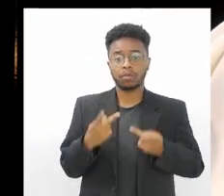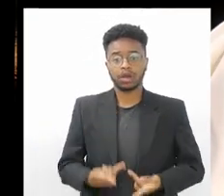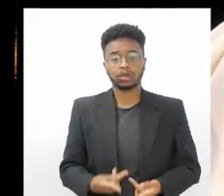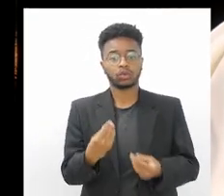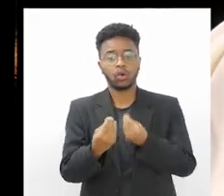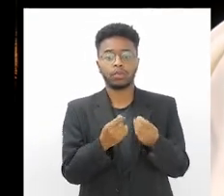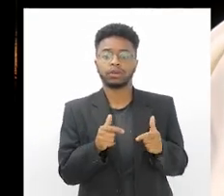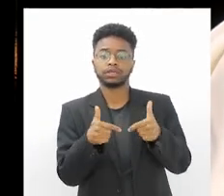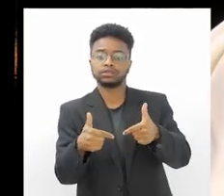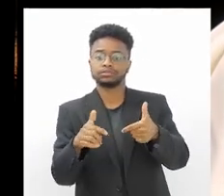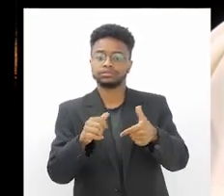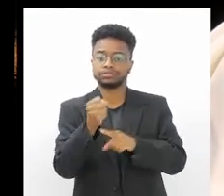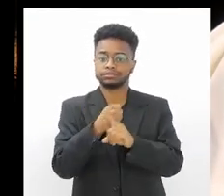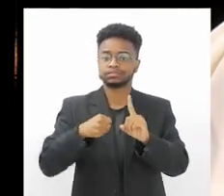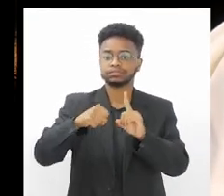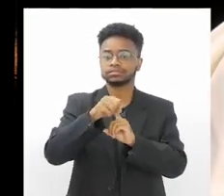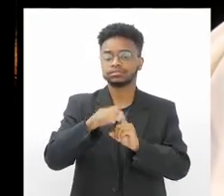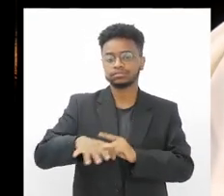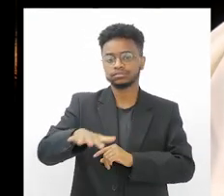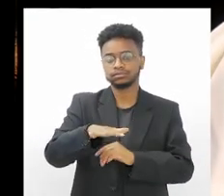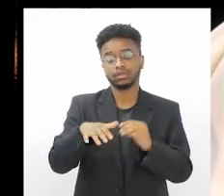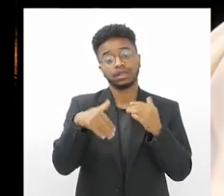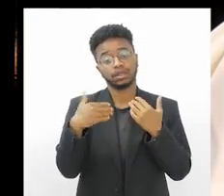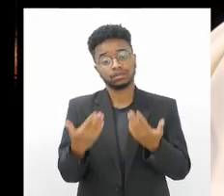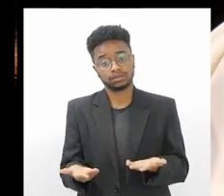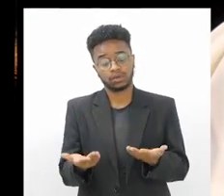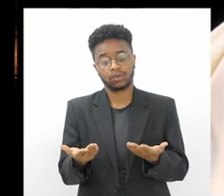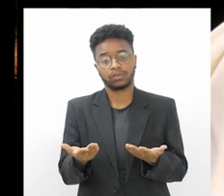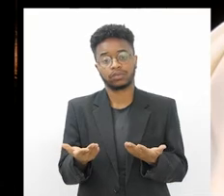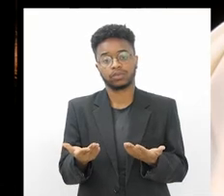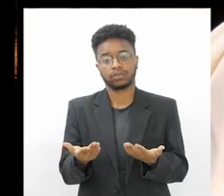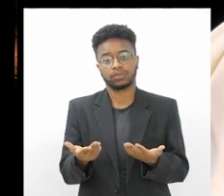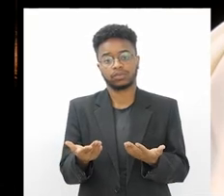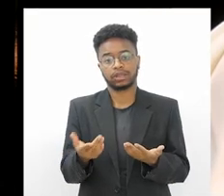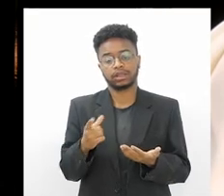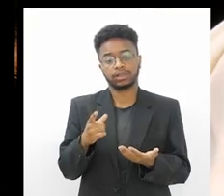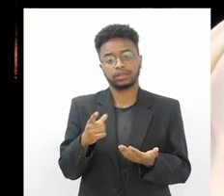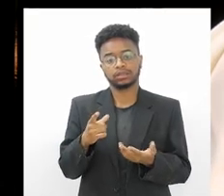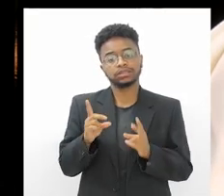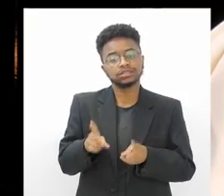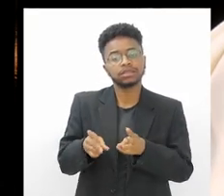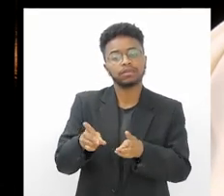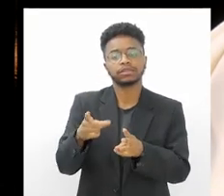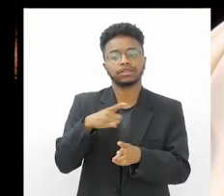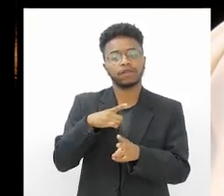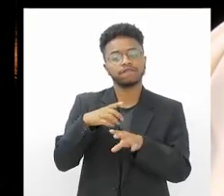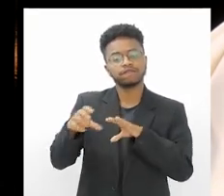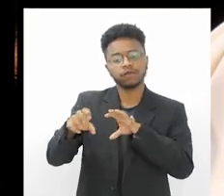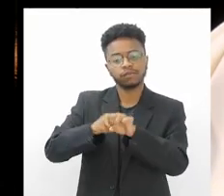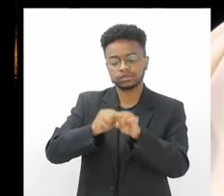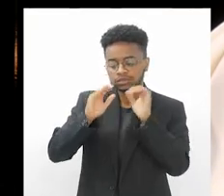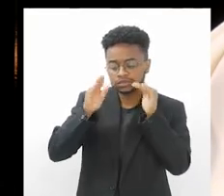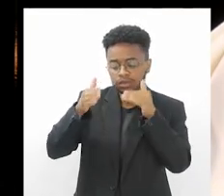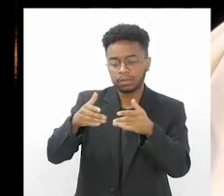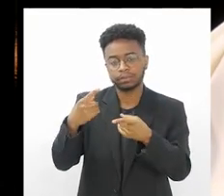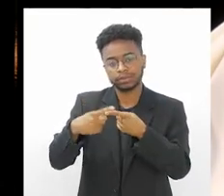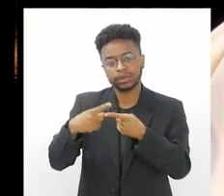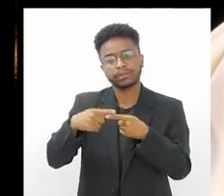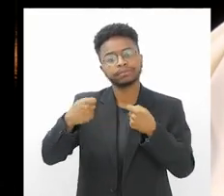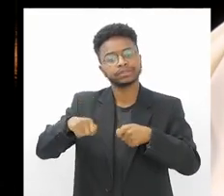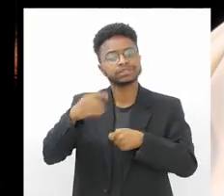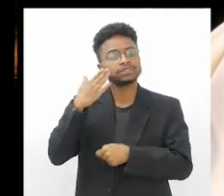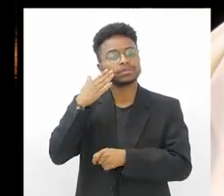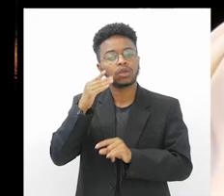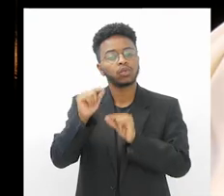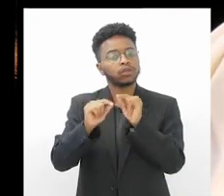Diante à sociedade. Né? Então, tem sempre essa formação focada, porque a gente tem que saber